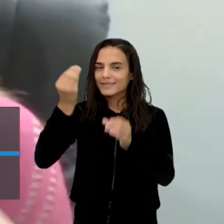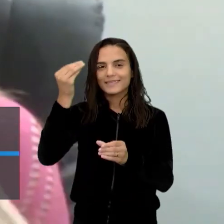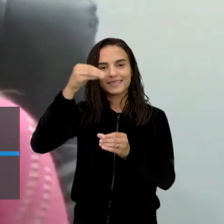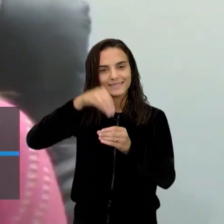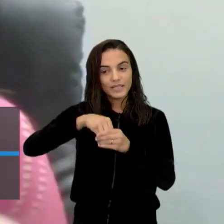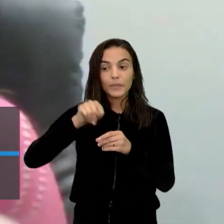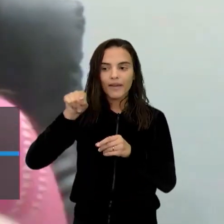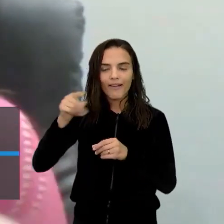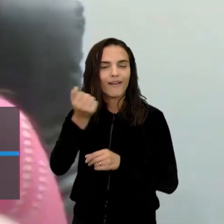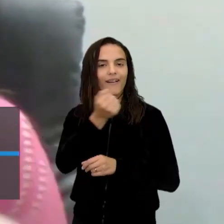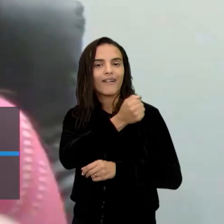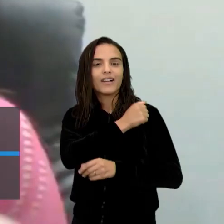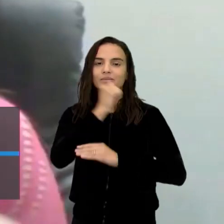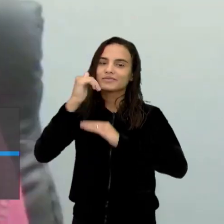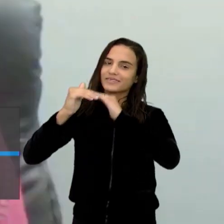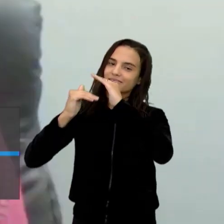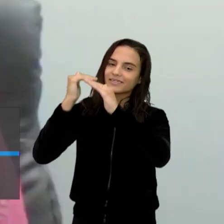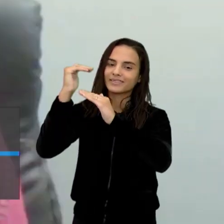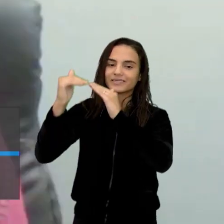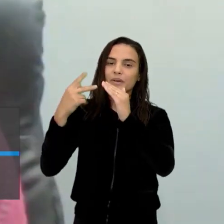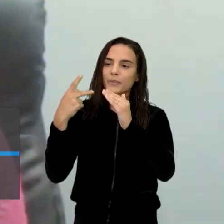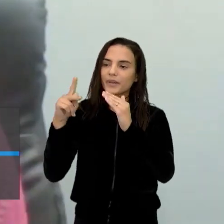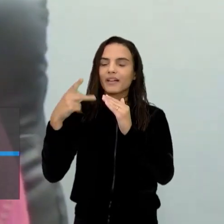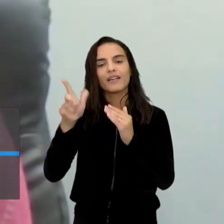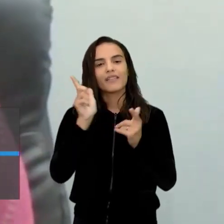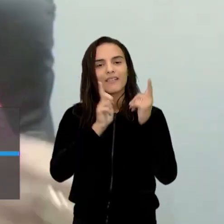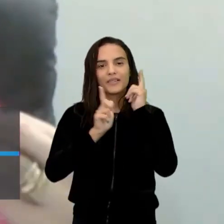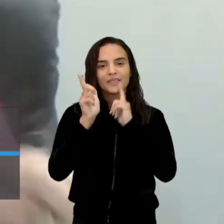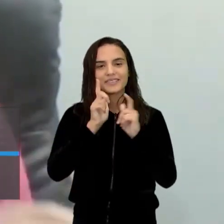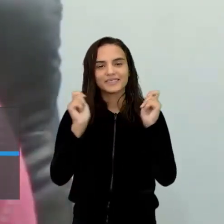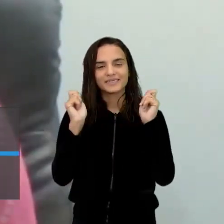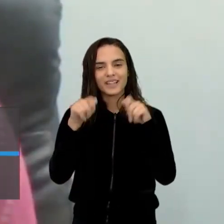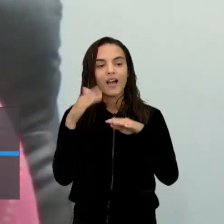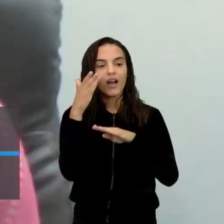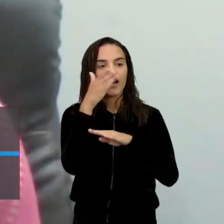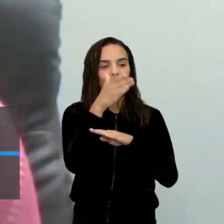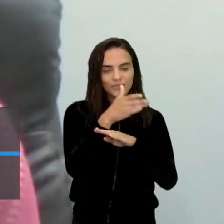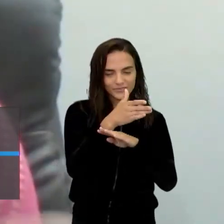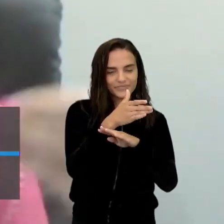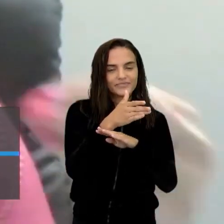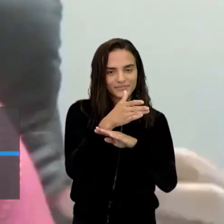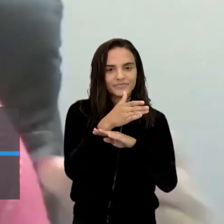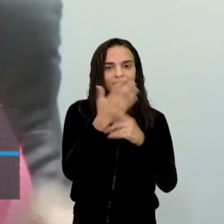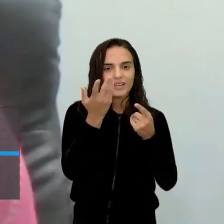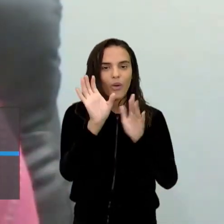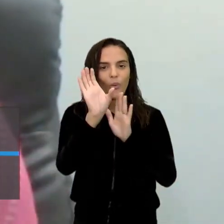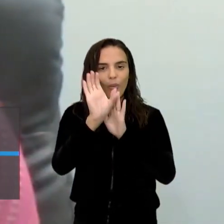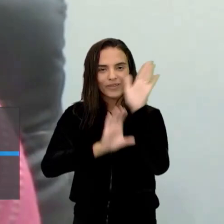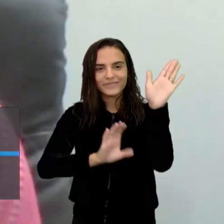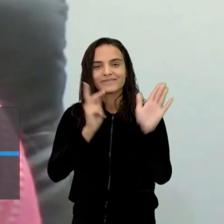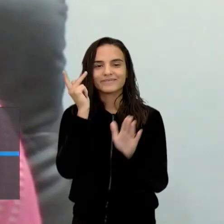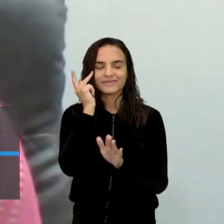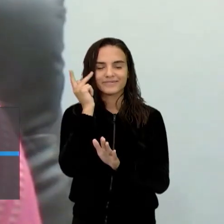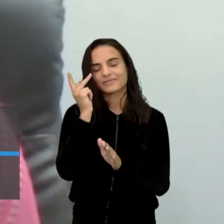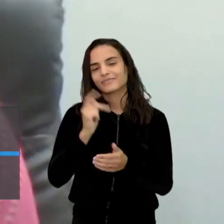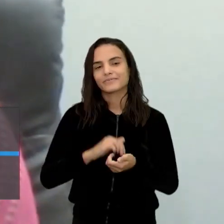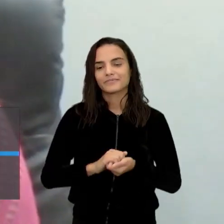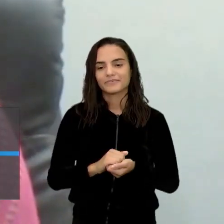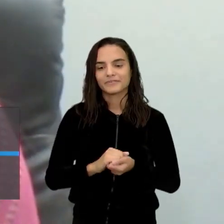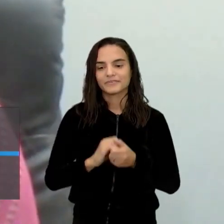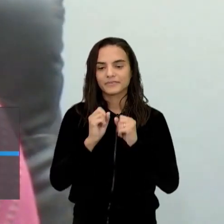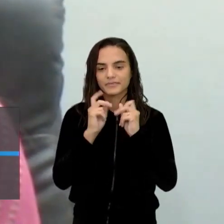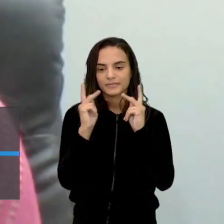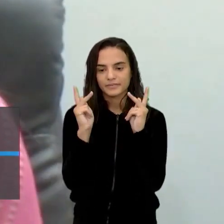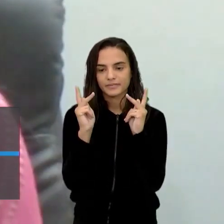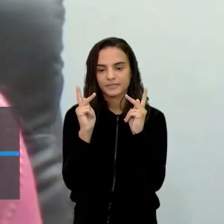para que esse aluno desenvolva e para que esse aluno consiga ter acesso ao currículo do Estado de São Paulo, tá